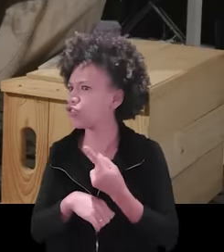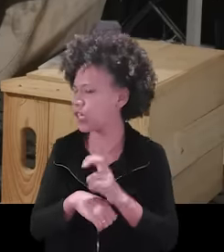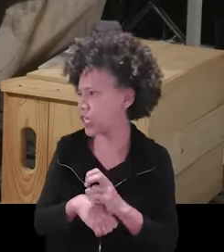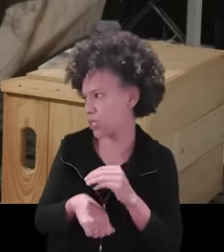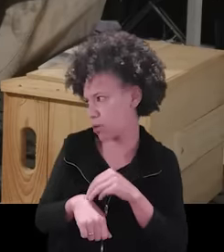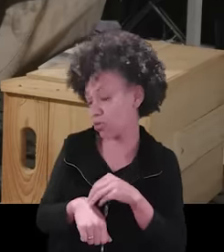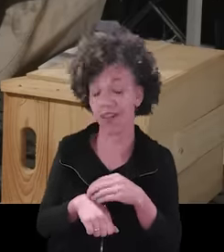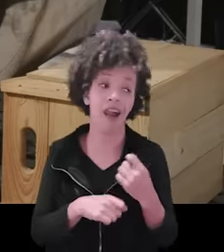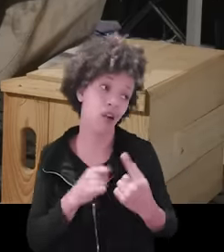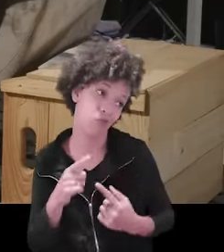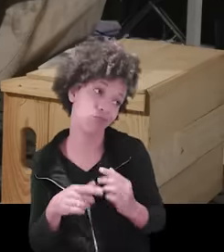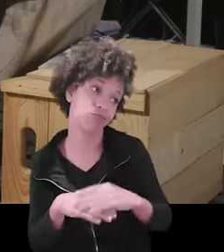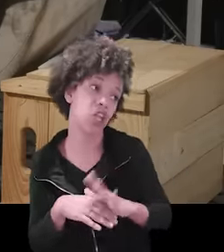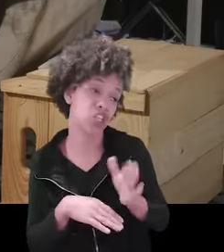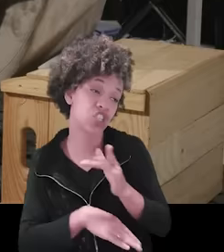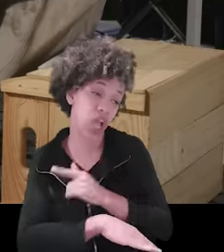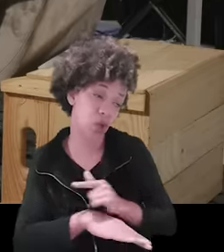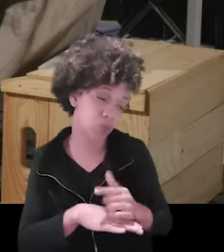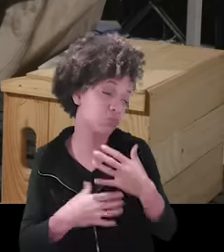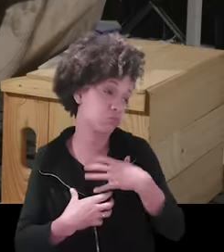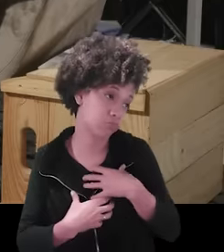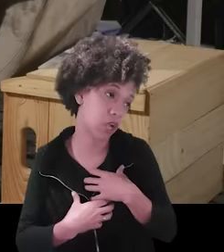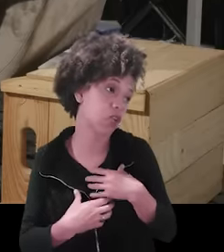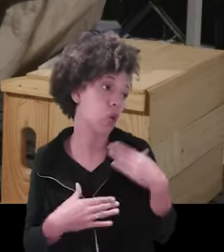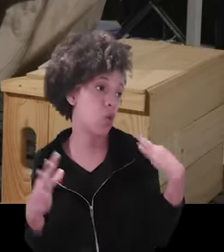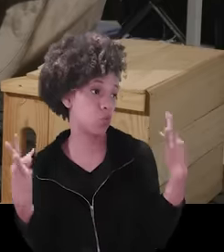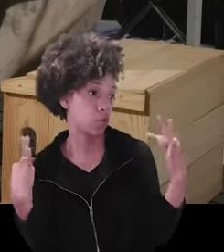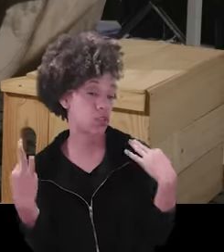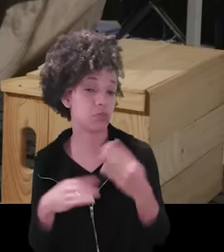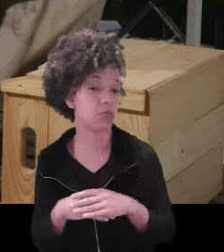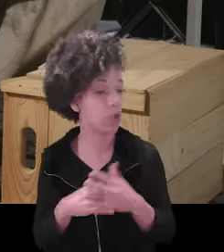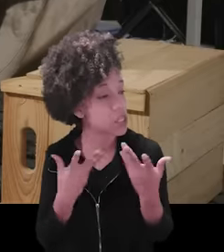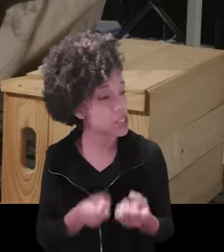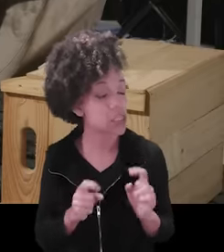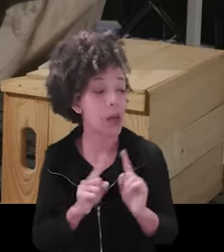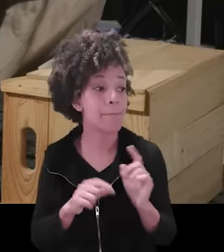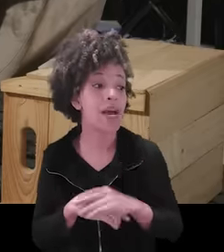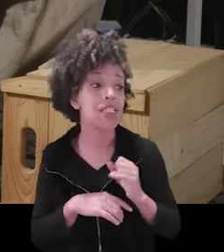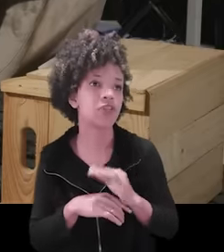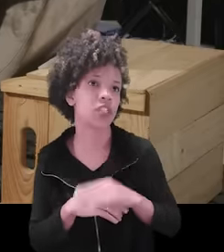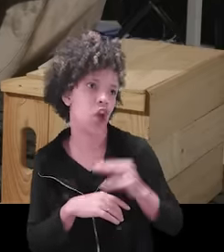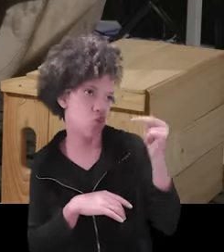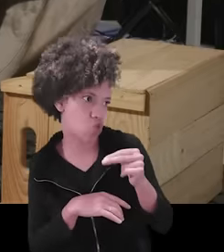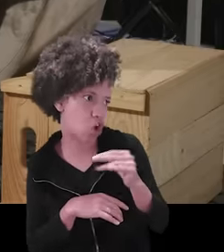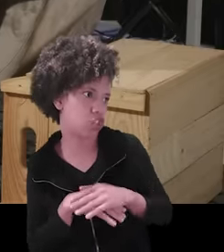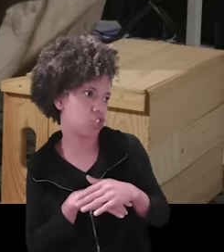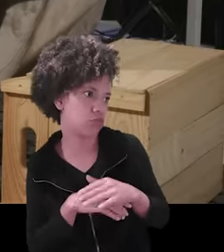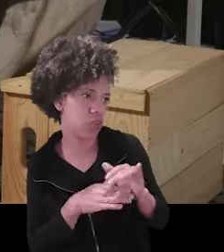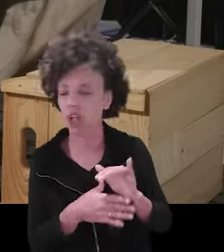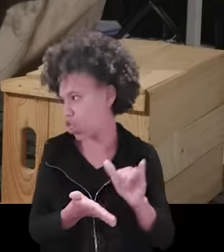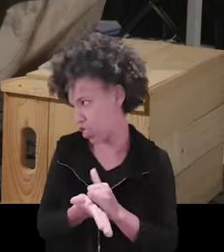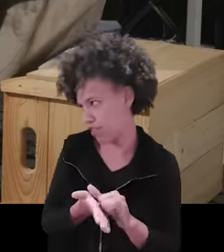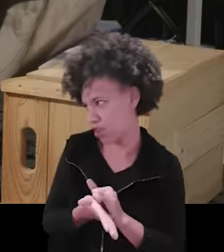lugares sim por exemplo Orlando que tá acostumado com turismo Ele é bem mais flexível Mas você vai para o norte